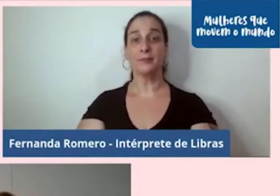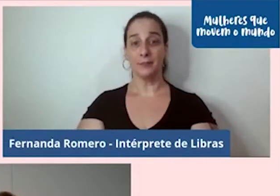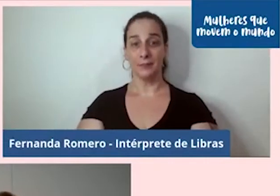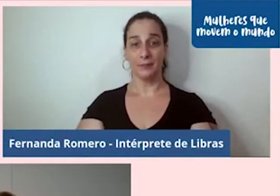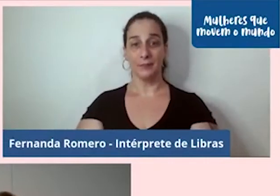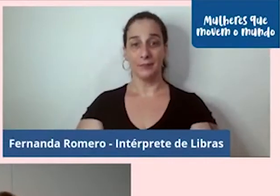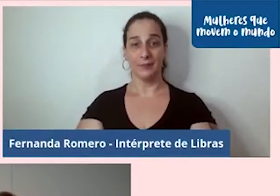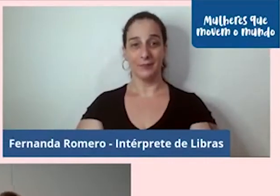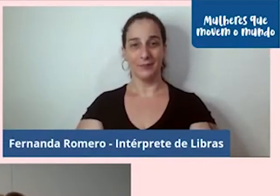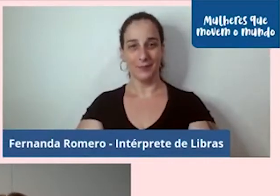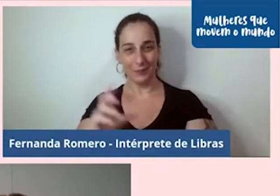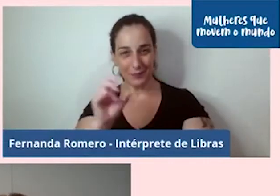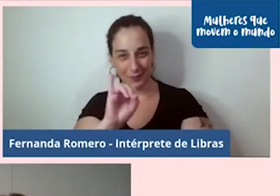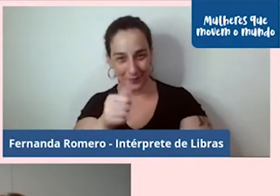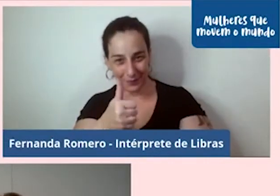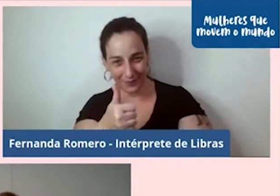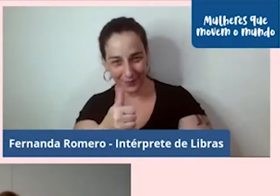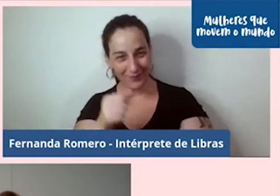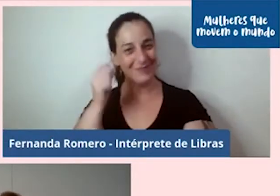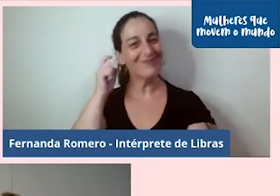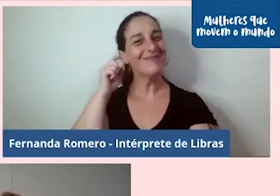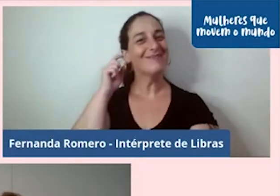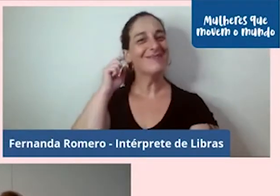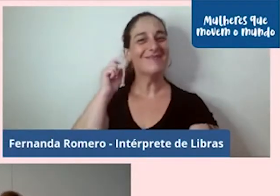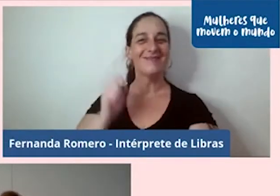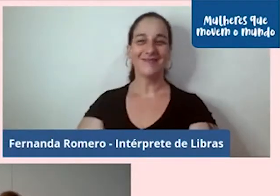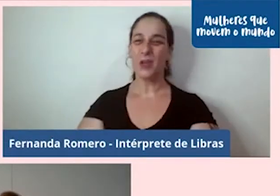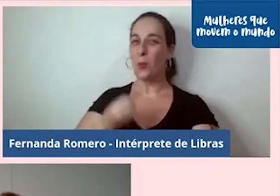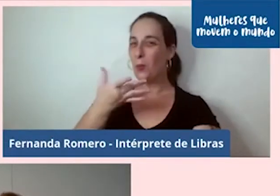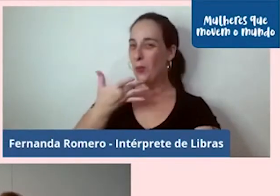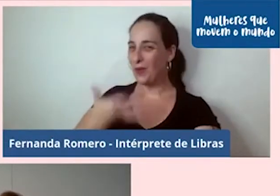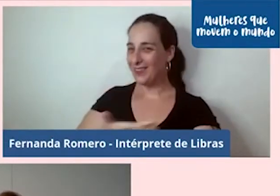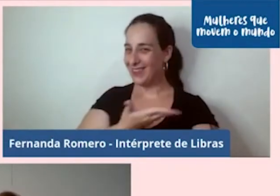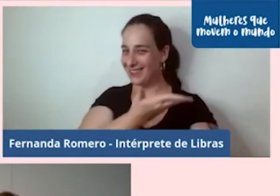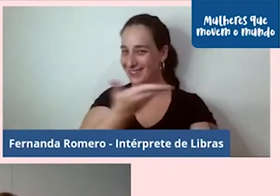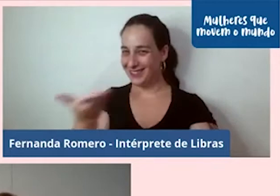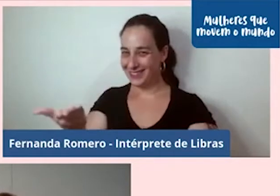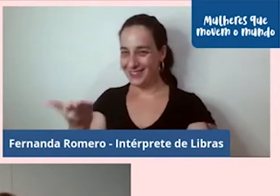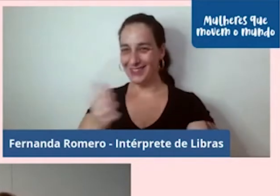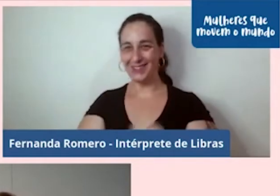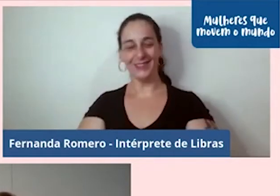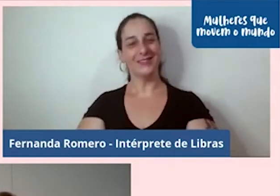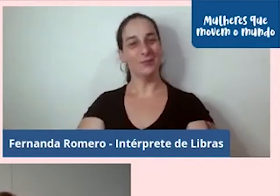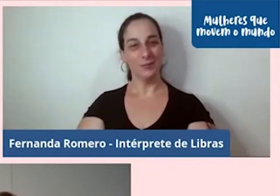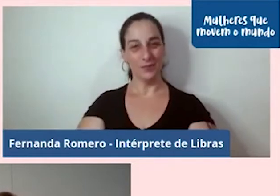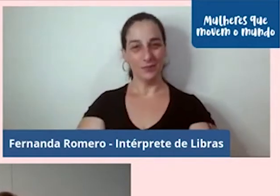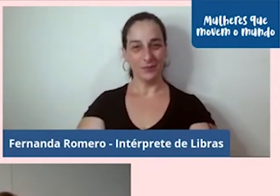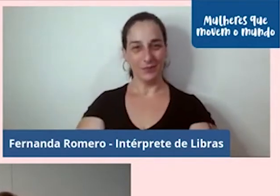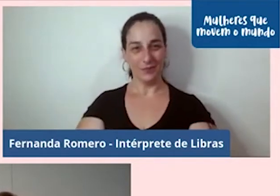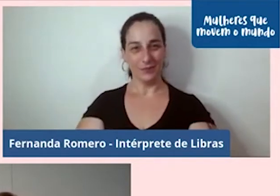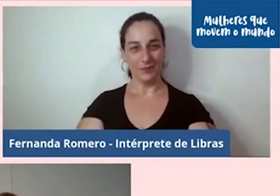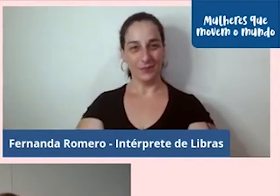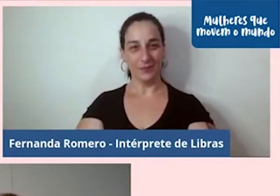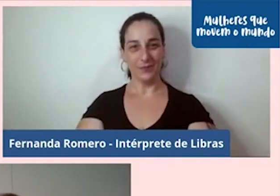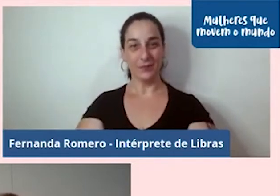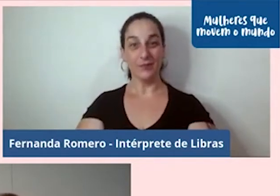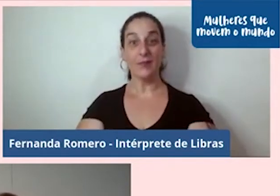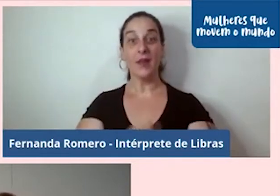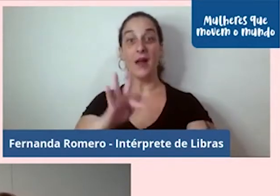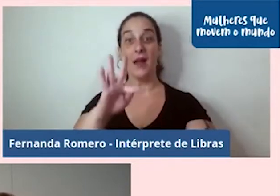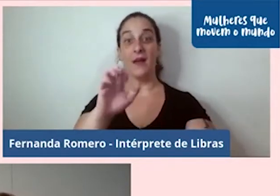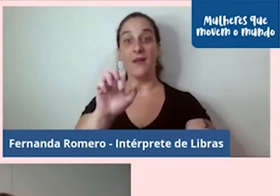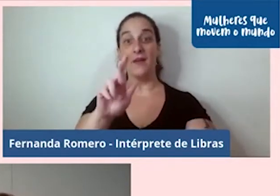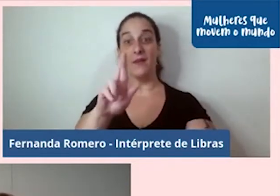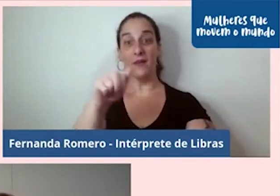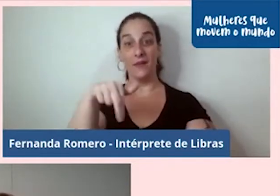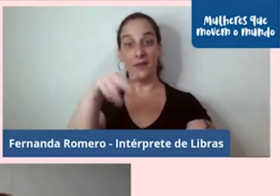Oi, Beth. Oi. Boa tarde a todas. Boa tarde. Fernanda Romagnoli, coordenadora